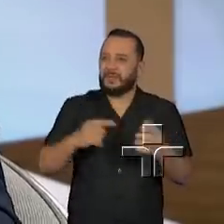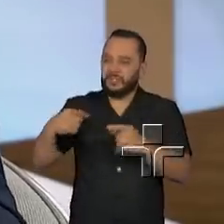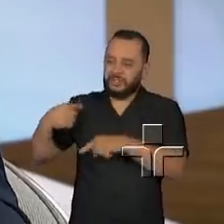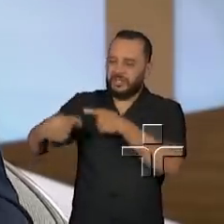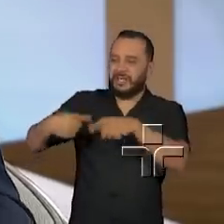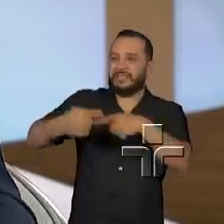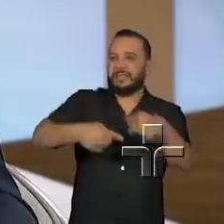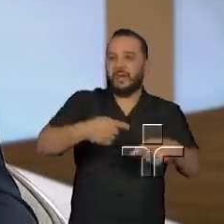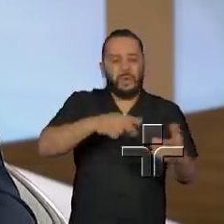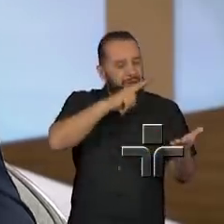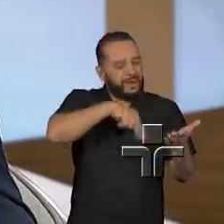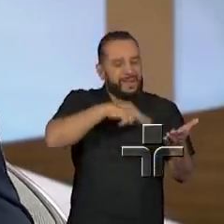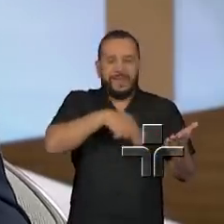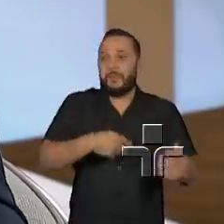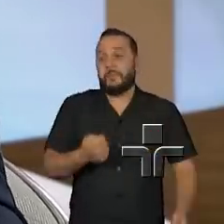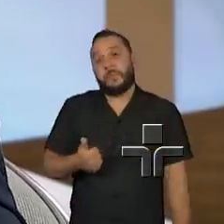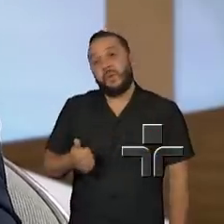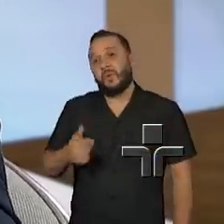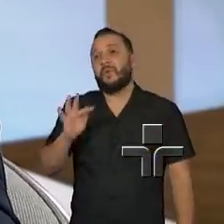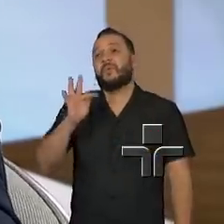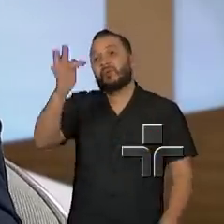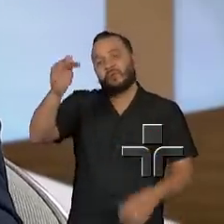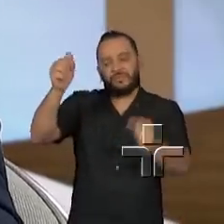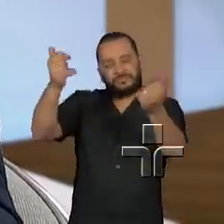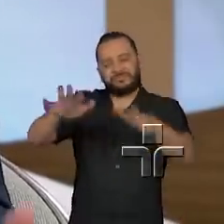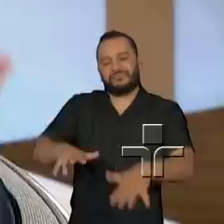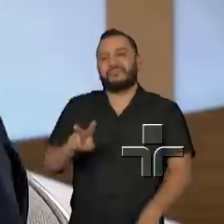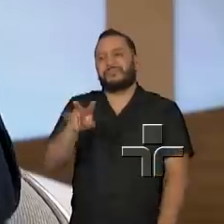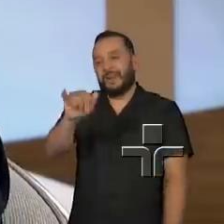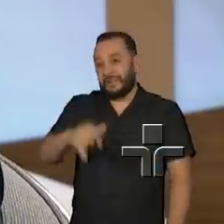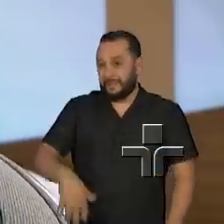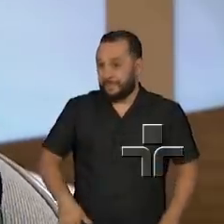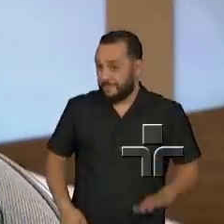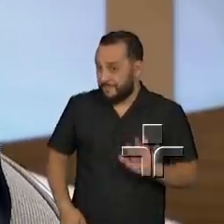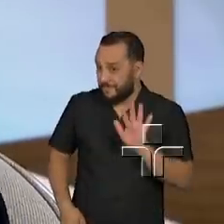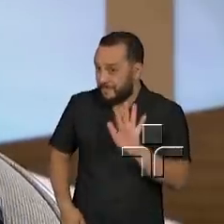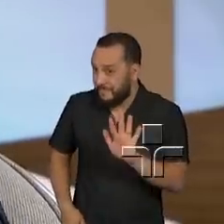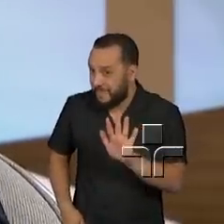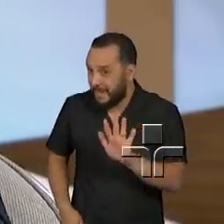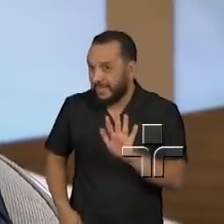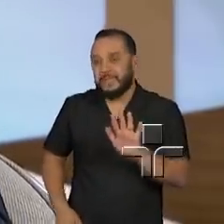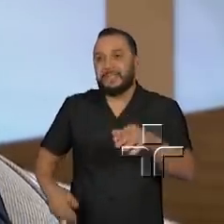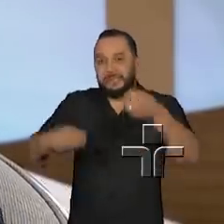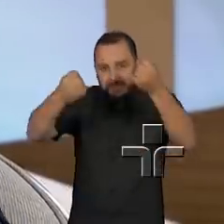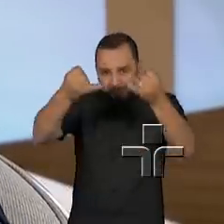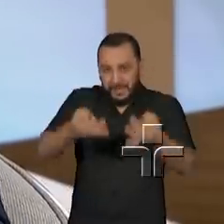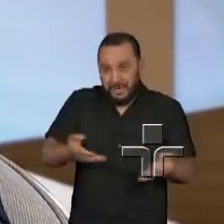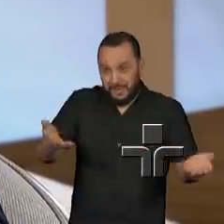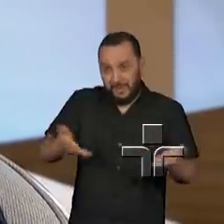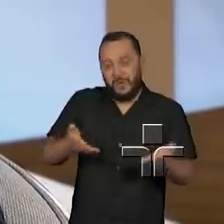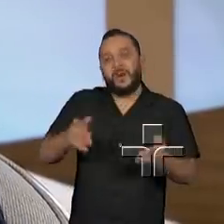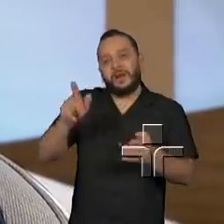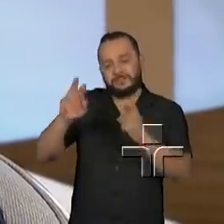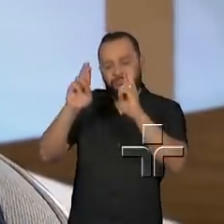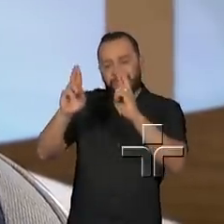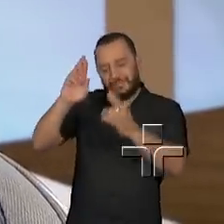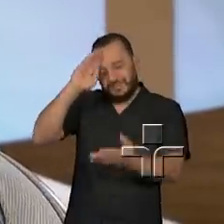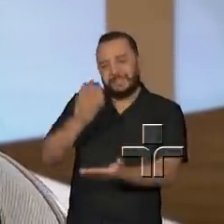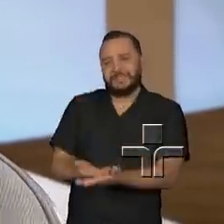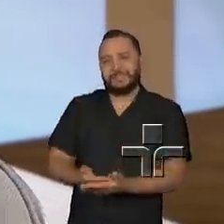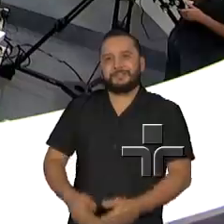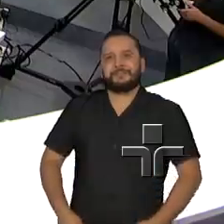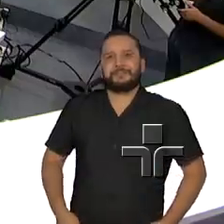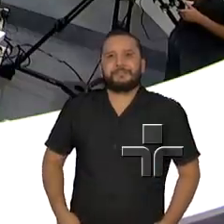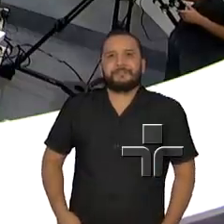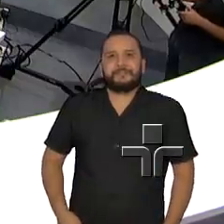cada vez menos, o nosso futuro é trágico, mas o fato de estarmos falando isso aqui agora é esperançoso. É